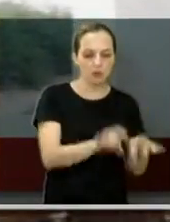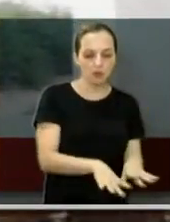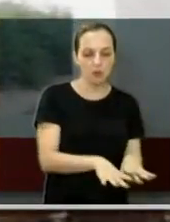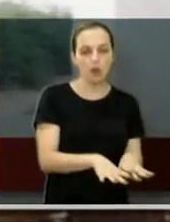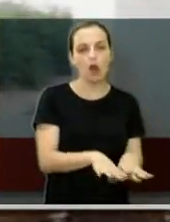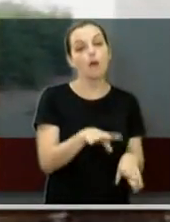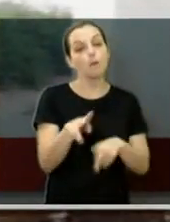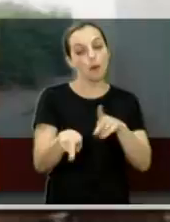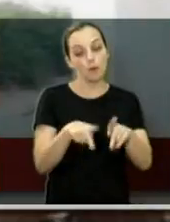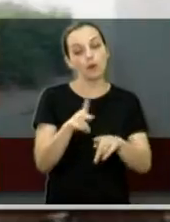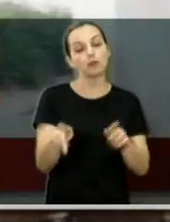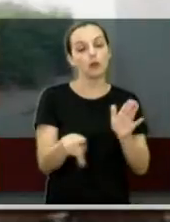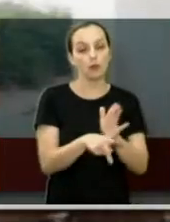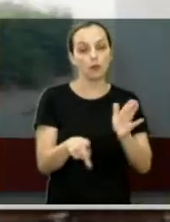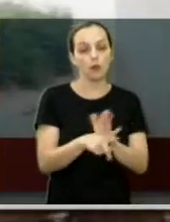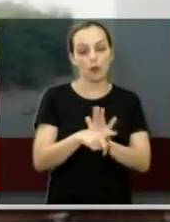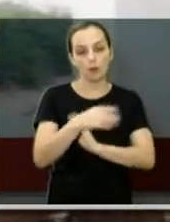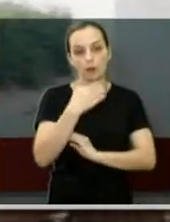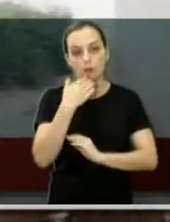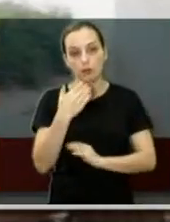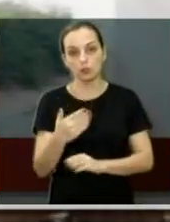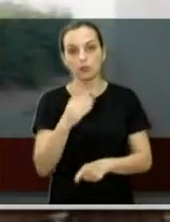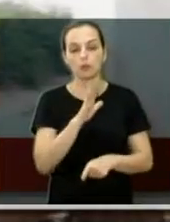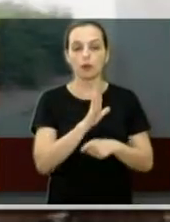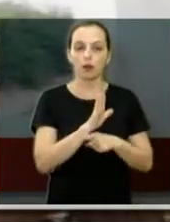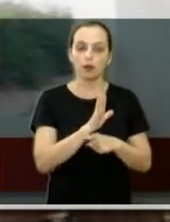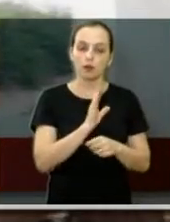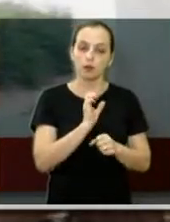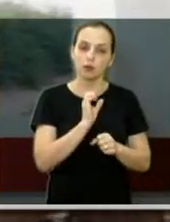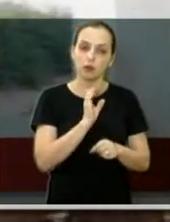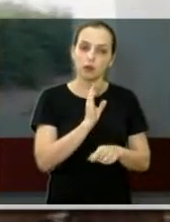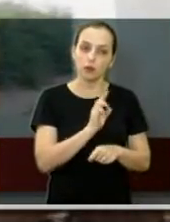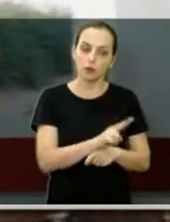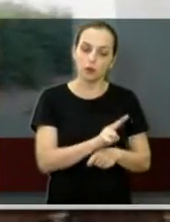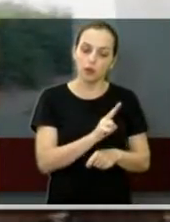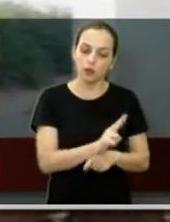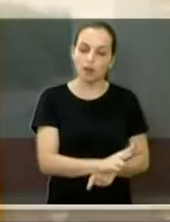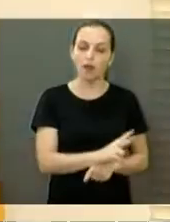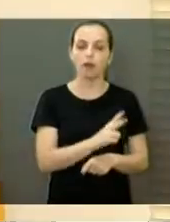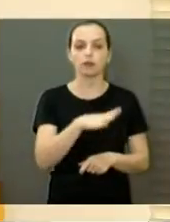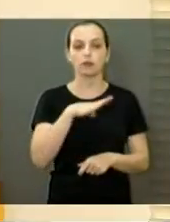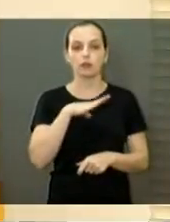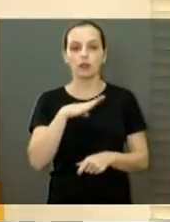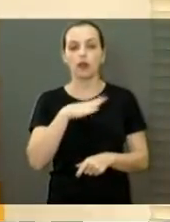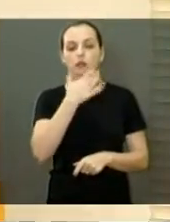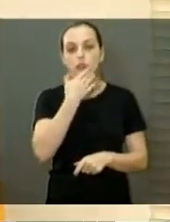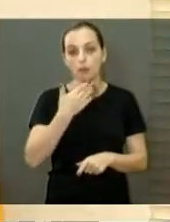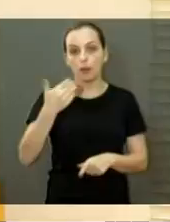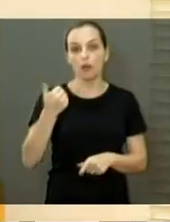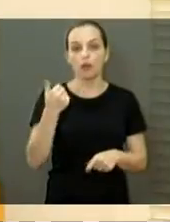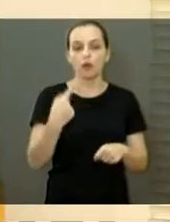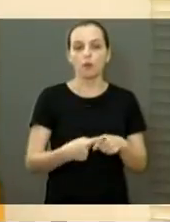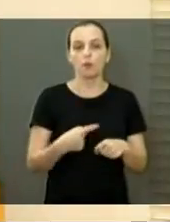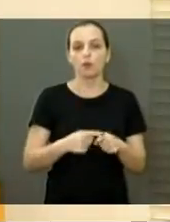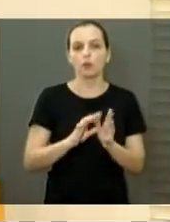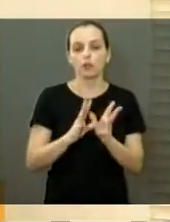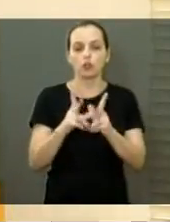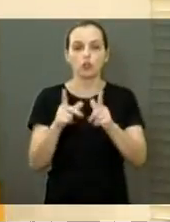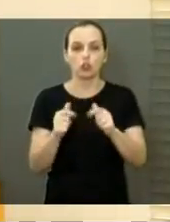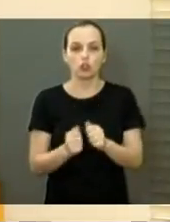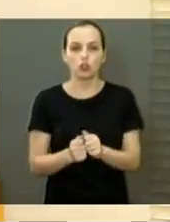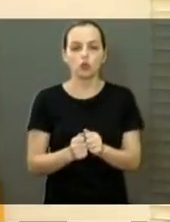a população. Então, eu quero pedir para a população para cuidar melhor da nossa cidade, né? Nós precisamos cuidar da nossa cidade, porque tudo isso ocasiona aí